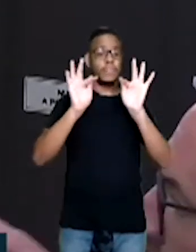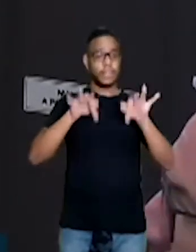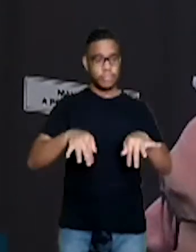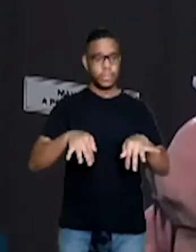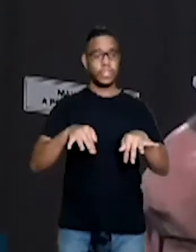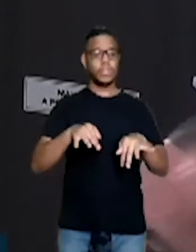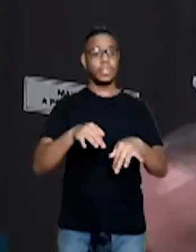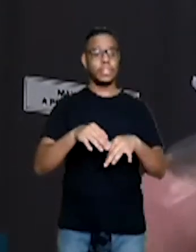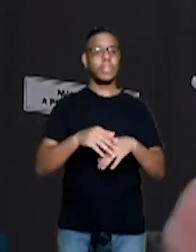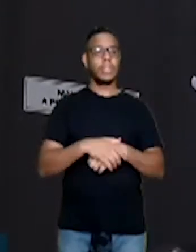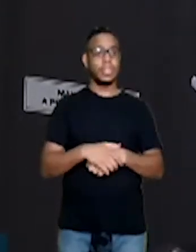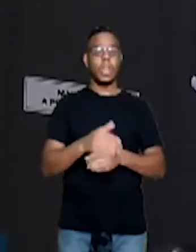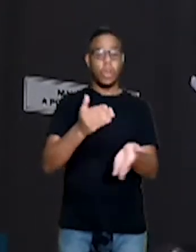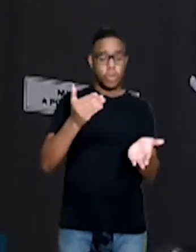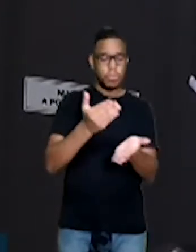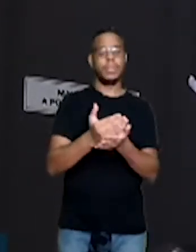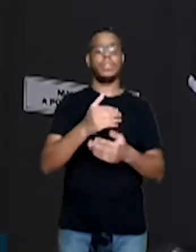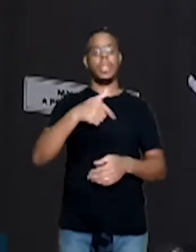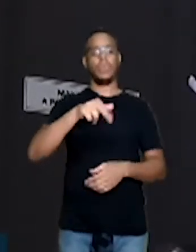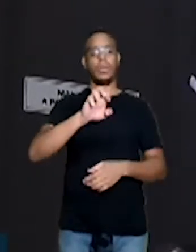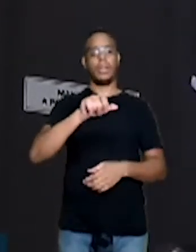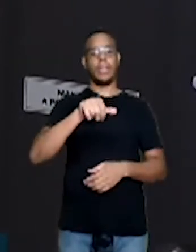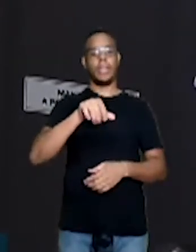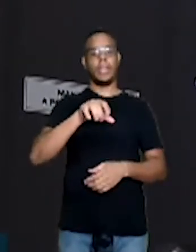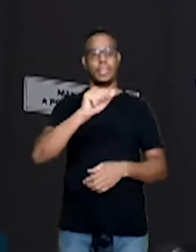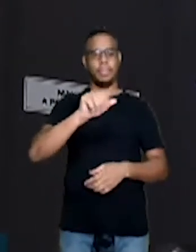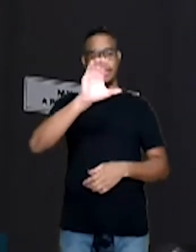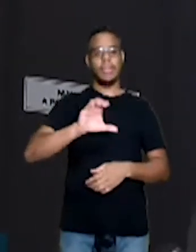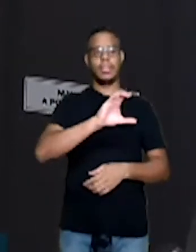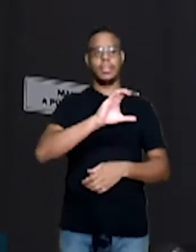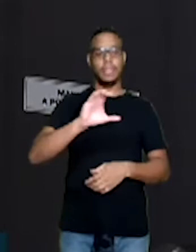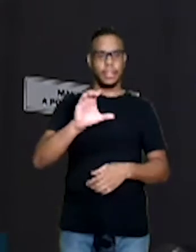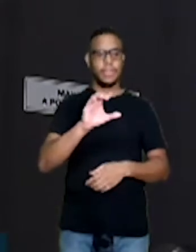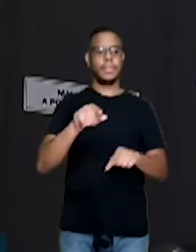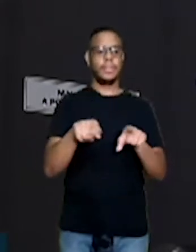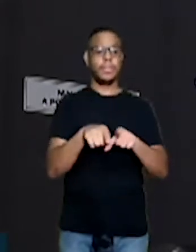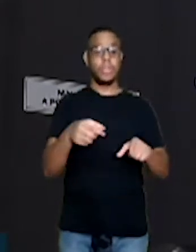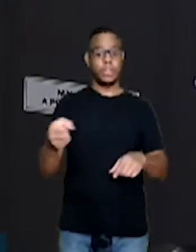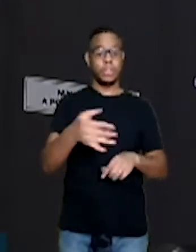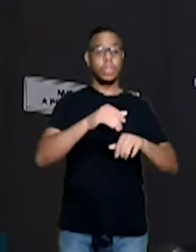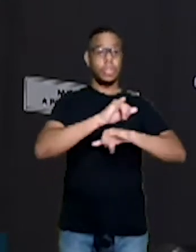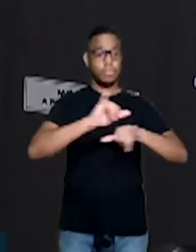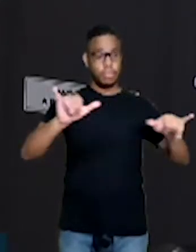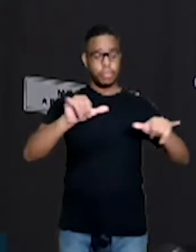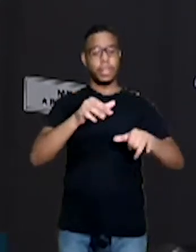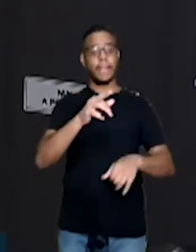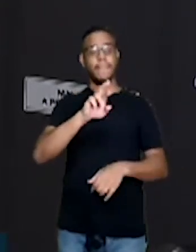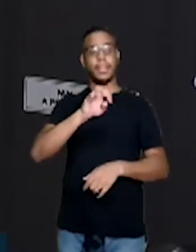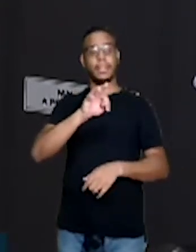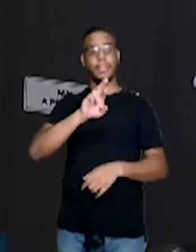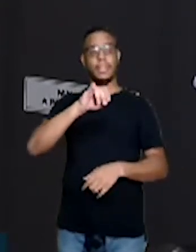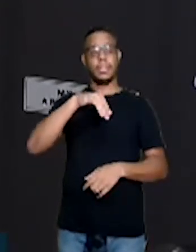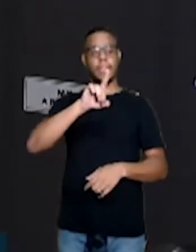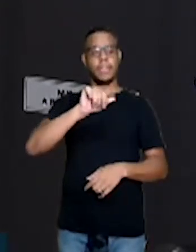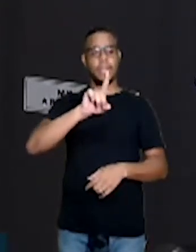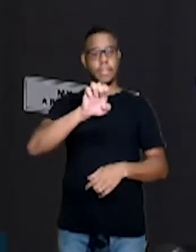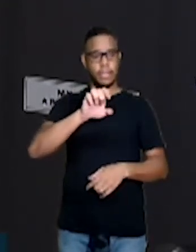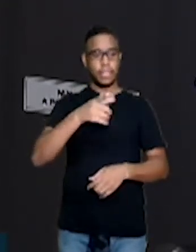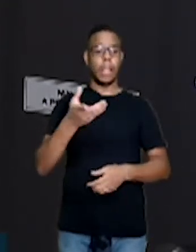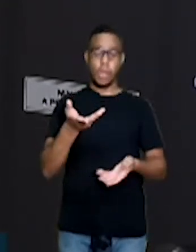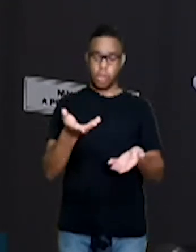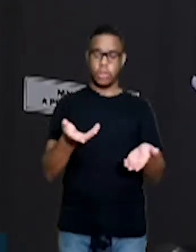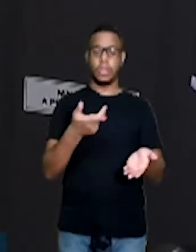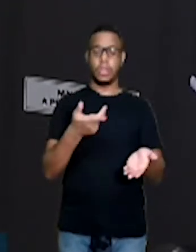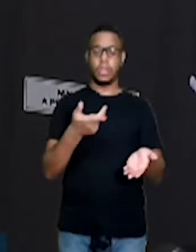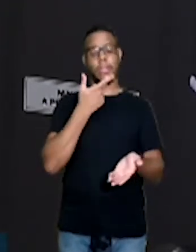a quaresma e, consequentemente, também o lançamento da campanha da fraternidade. E aqui eu quero enaltecer,